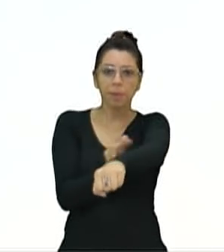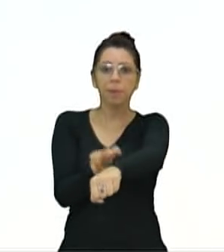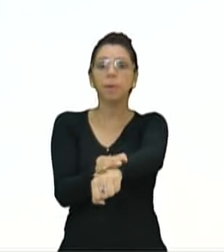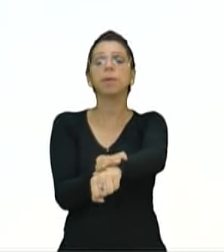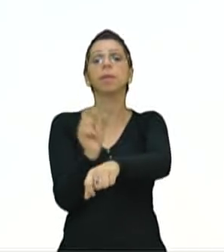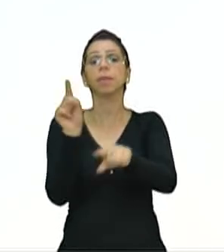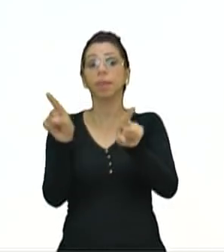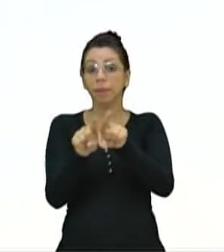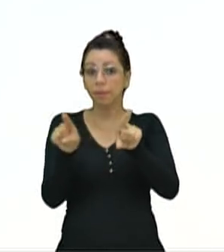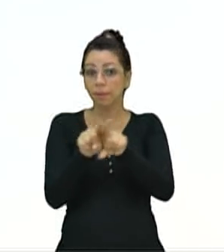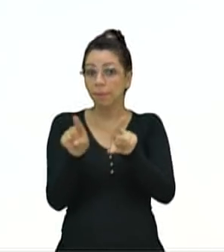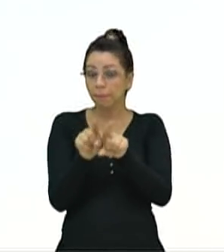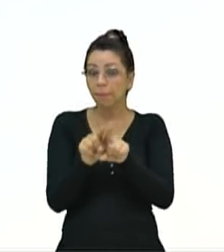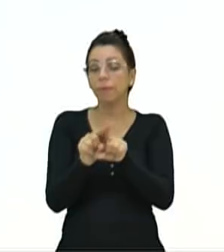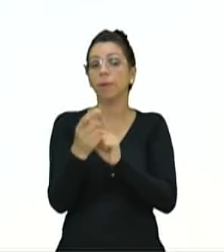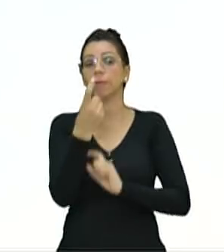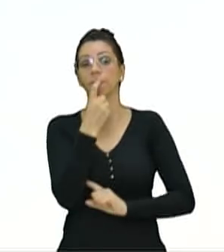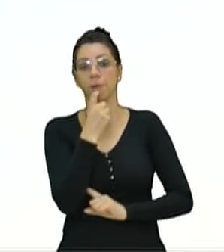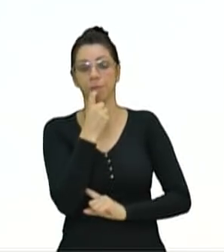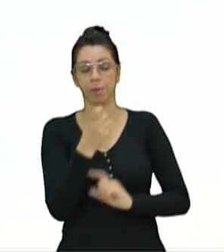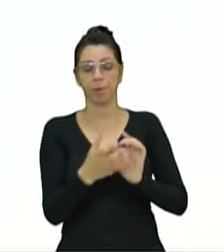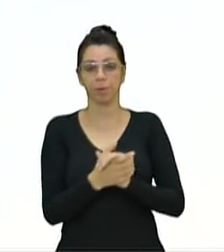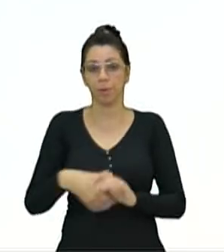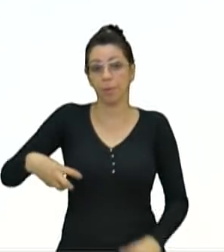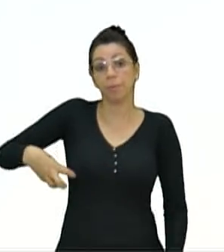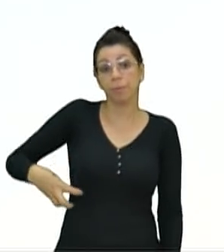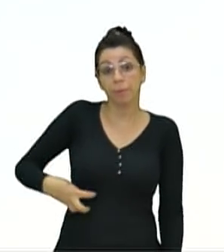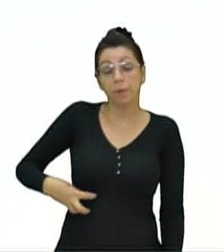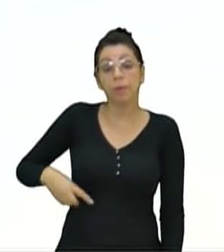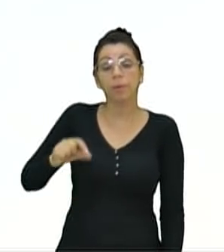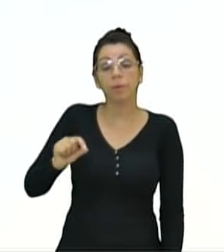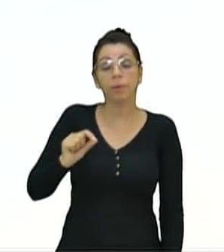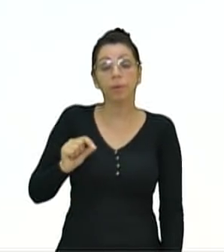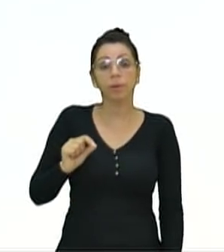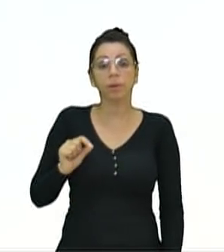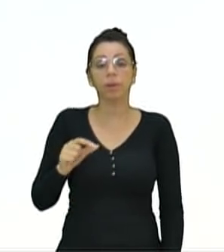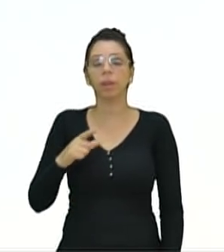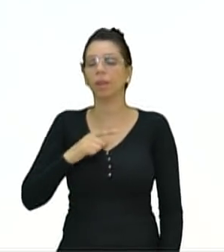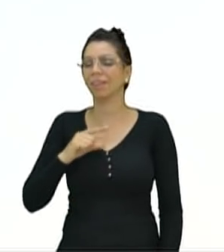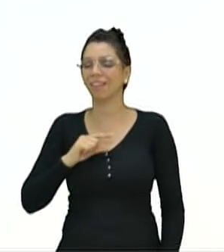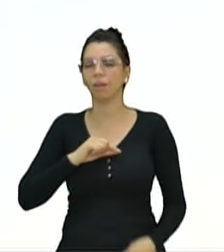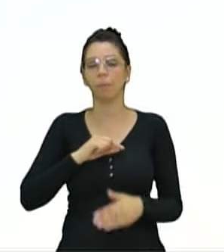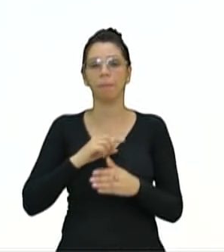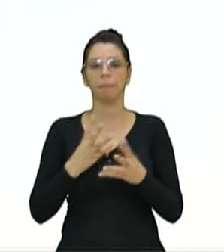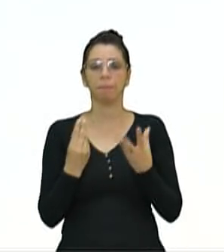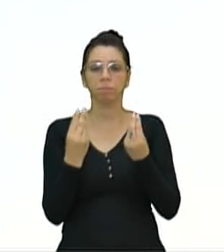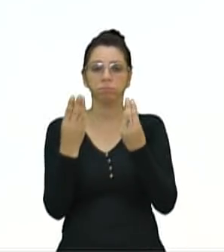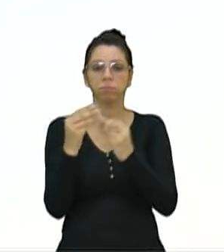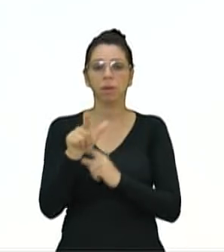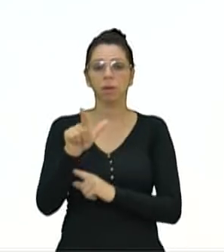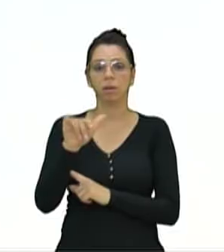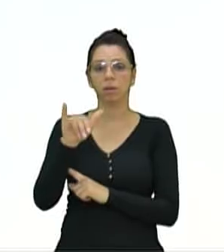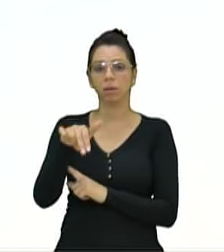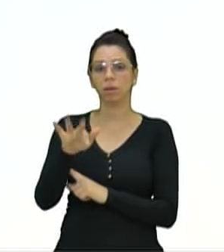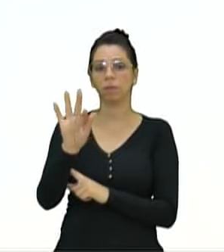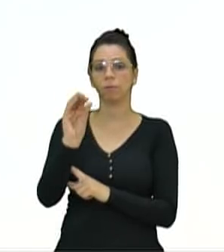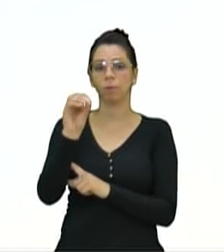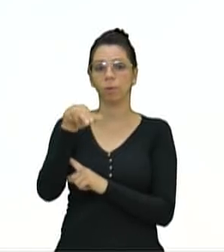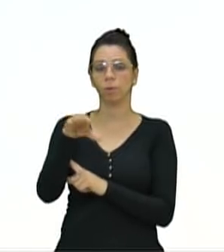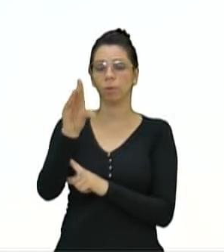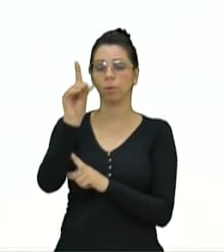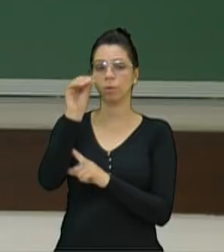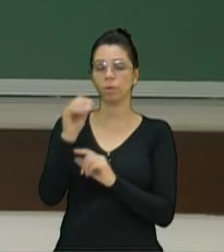né? Então, lembrando que o baço é um órgão que é rico em linfonodo, então ele vai filtrar a linfa,